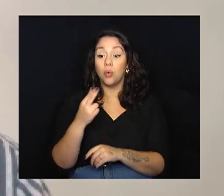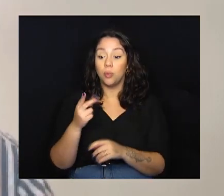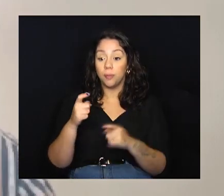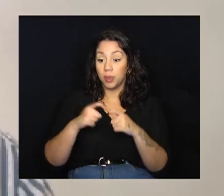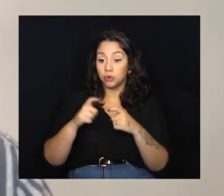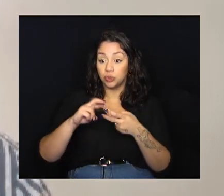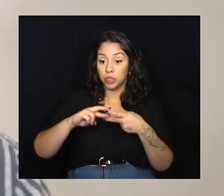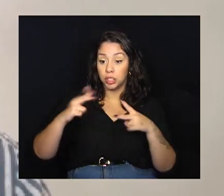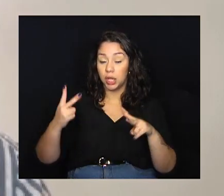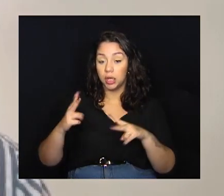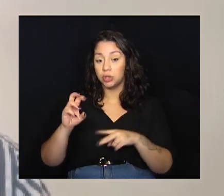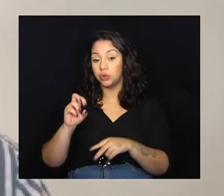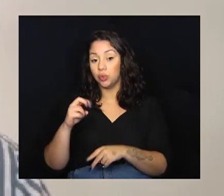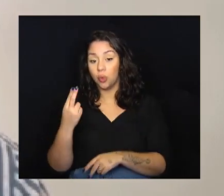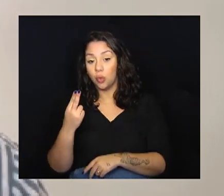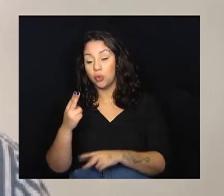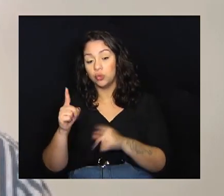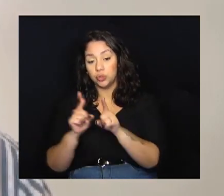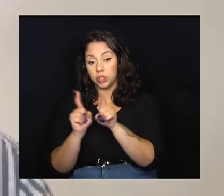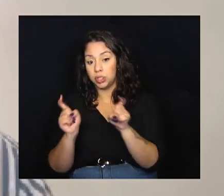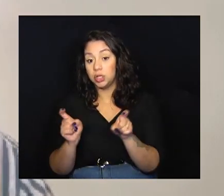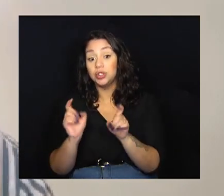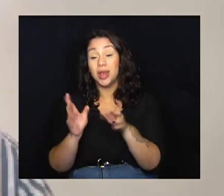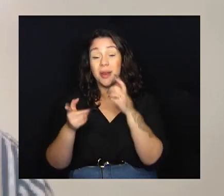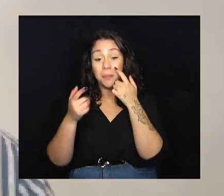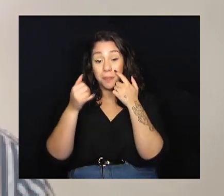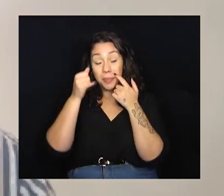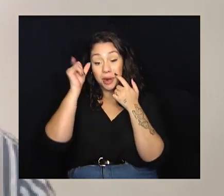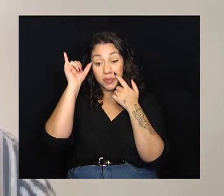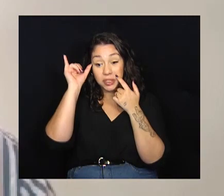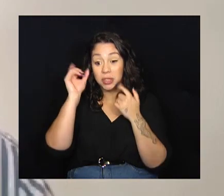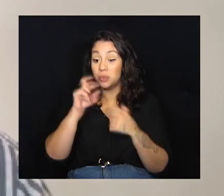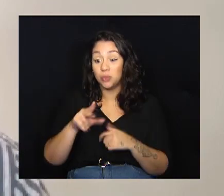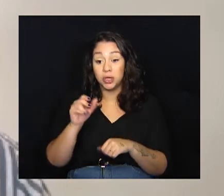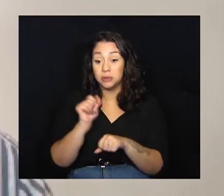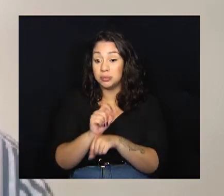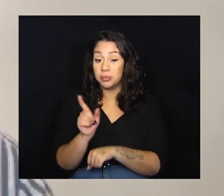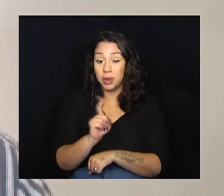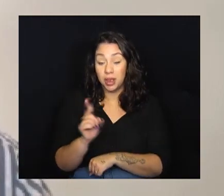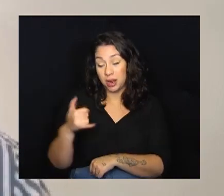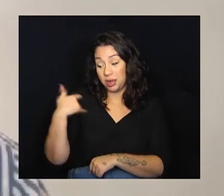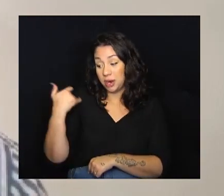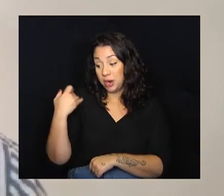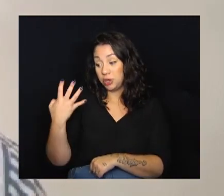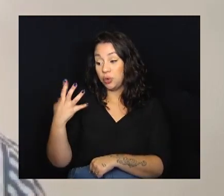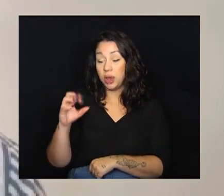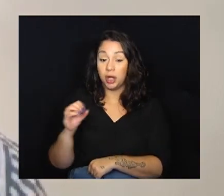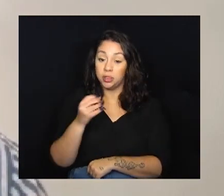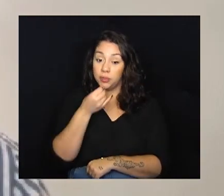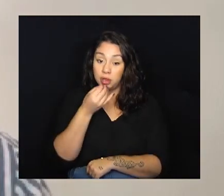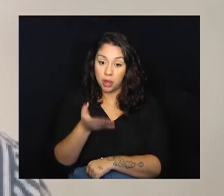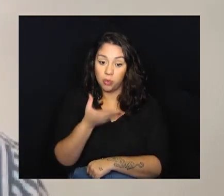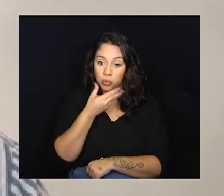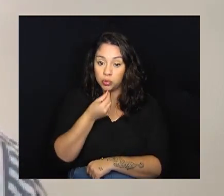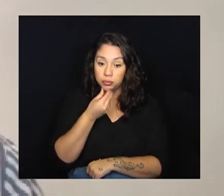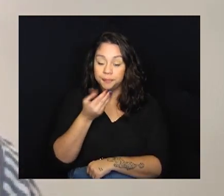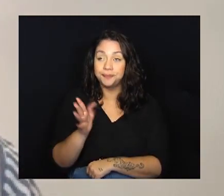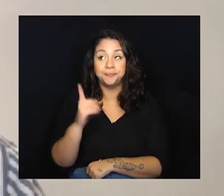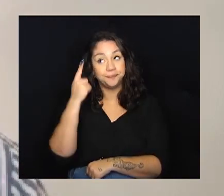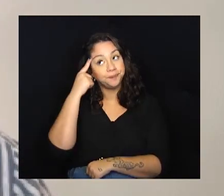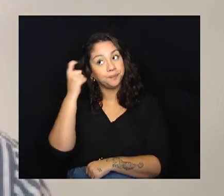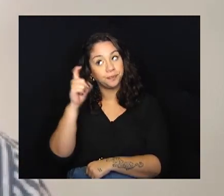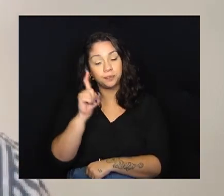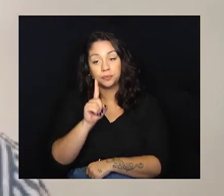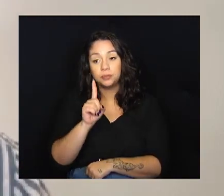essa prevenção né então o ideal é não esperar chegar aos 40 anos por exemplo no caso dos homens para considerar isso o